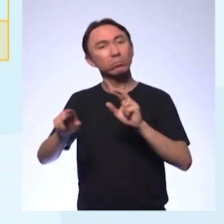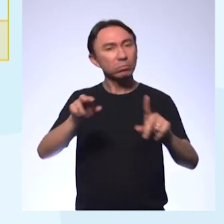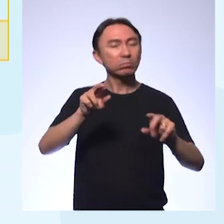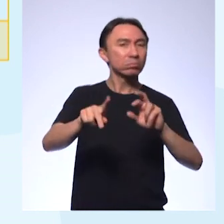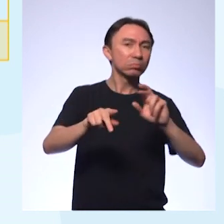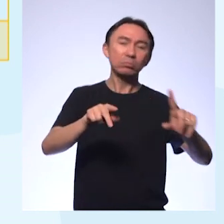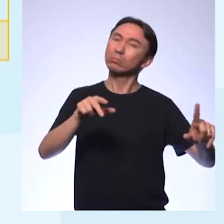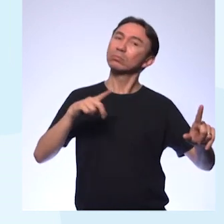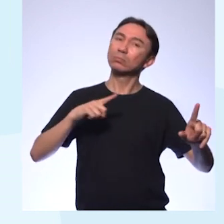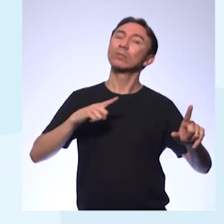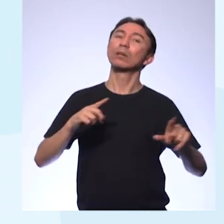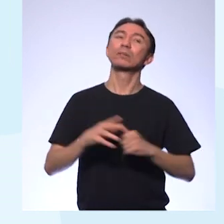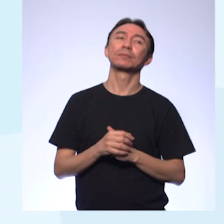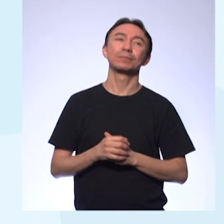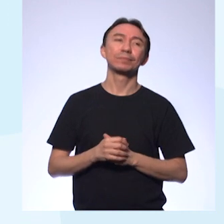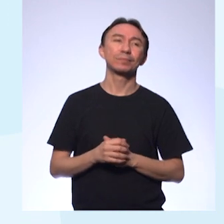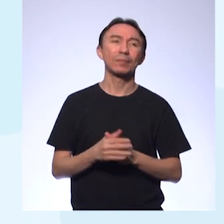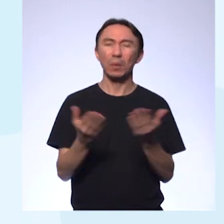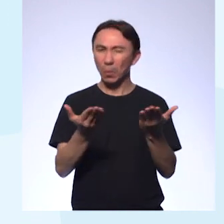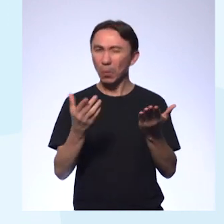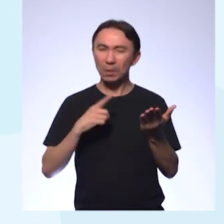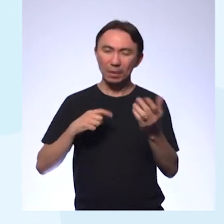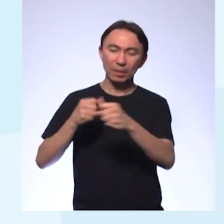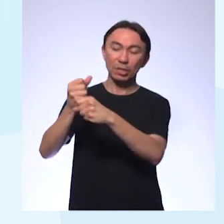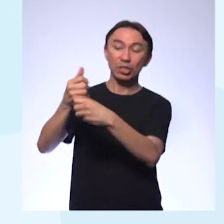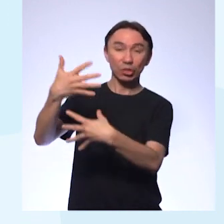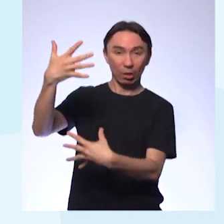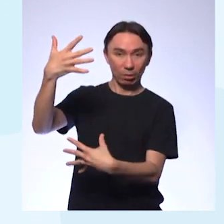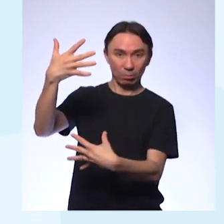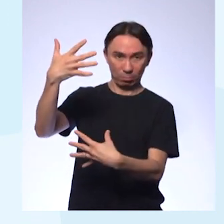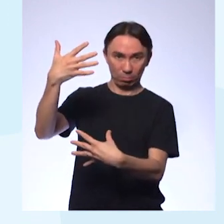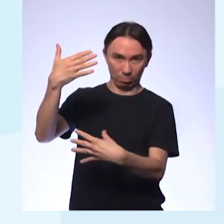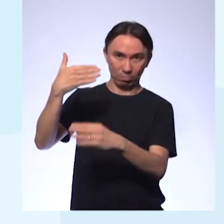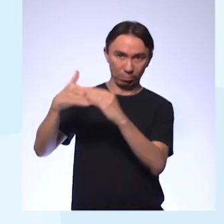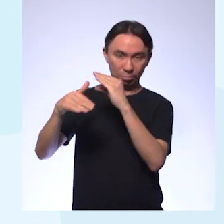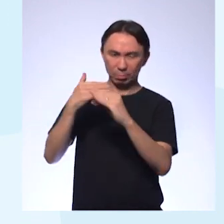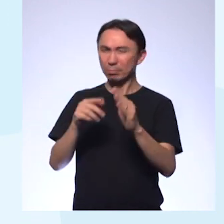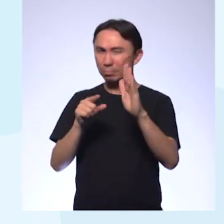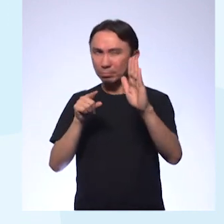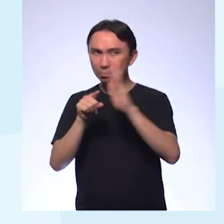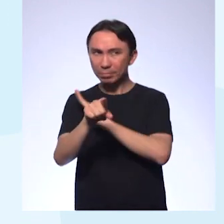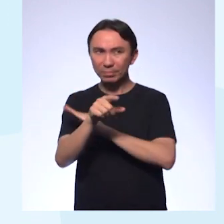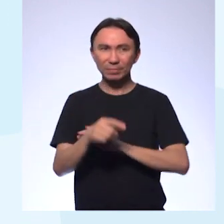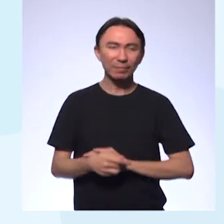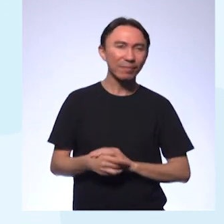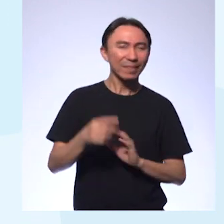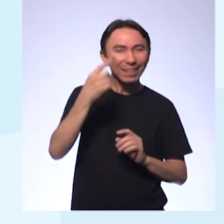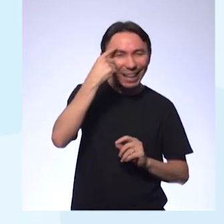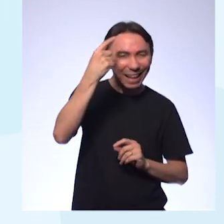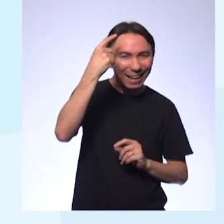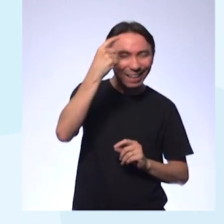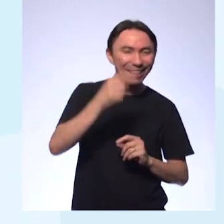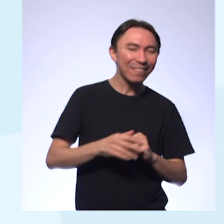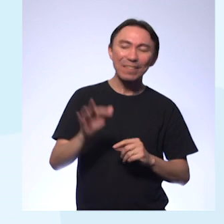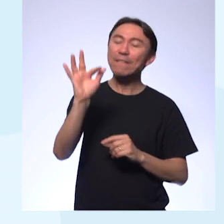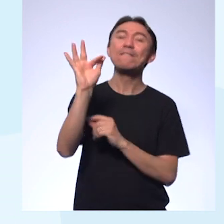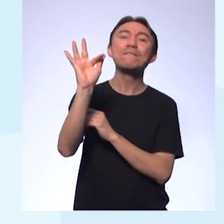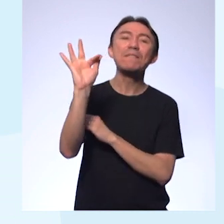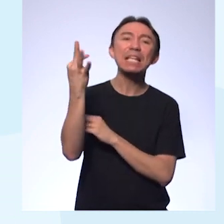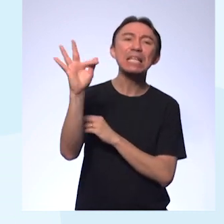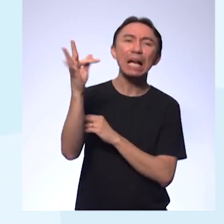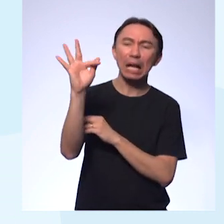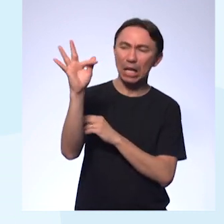né? Aí, aqui tem uma interaçãozinha para vocês. Eu falei em relação à composição física, mas só isso